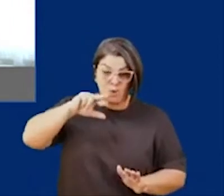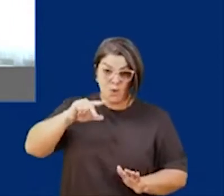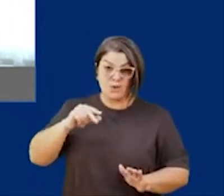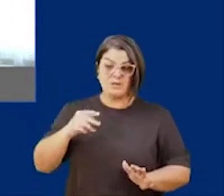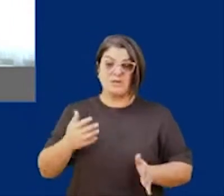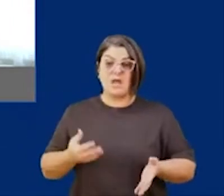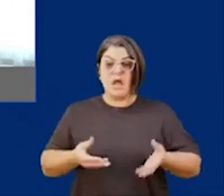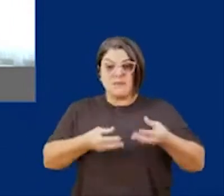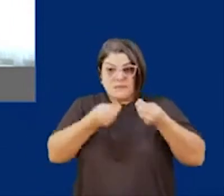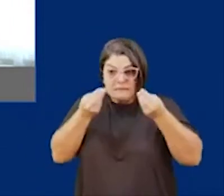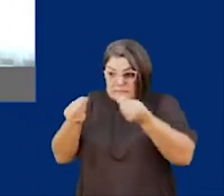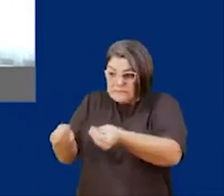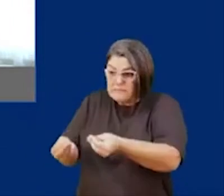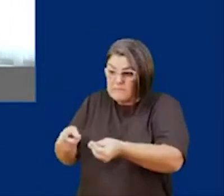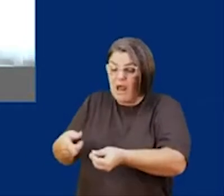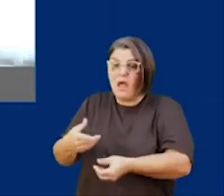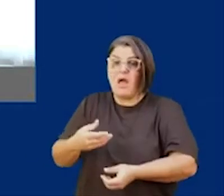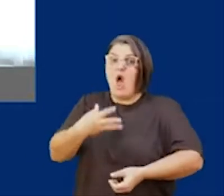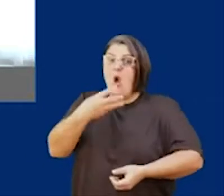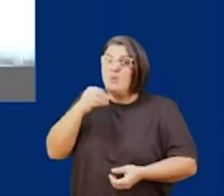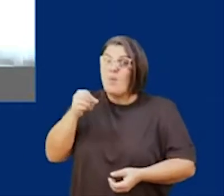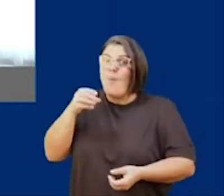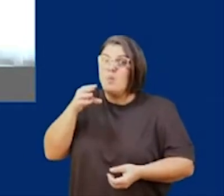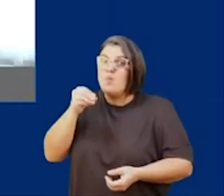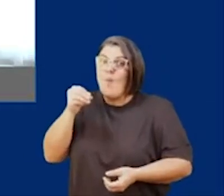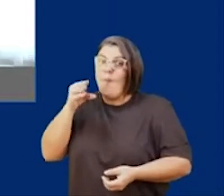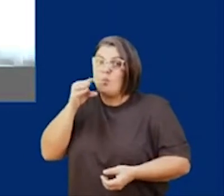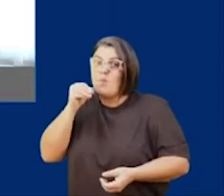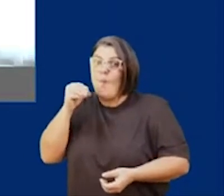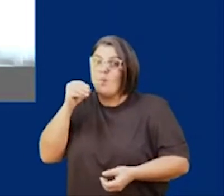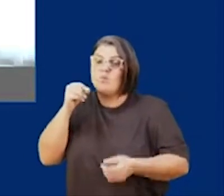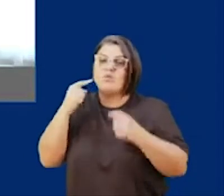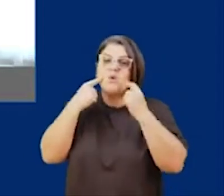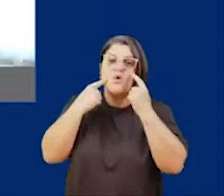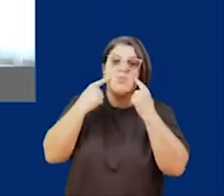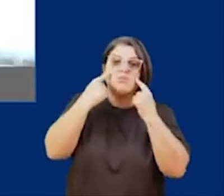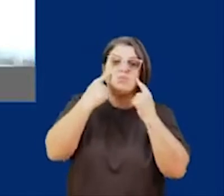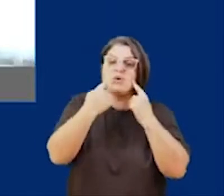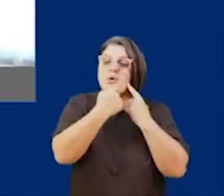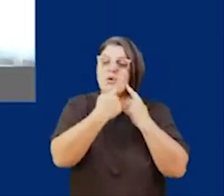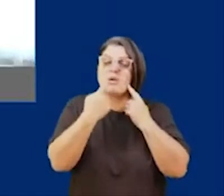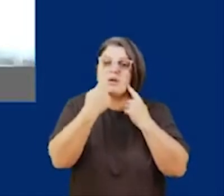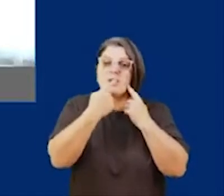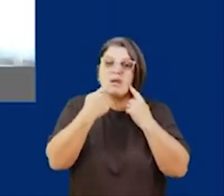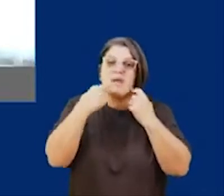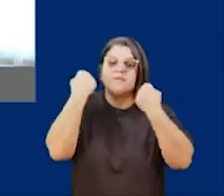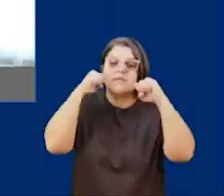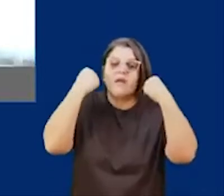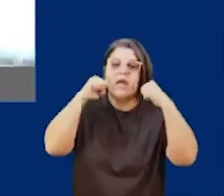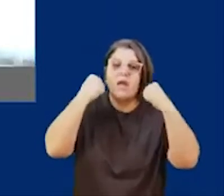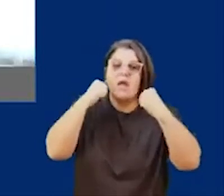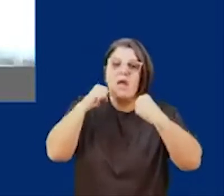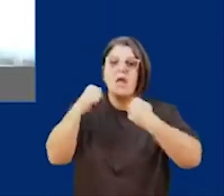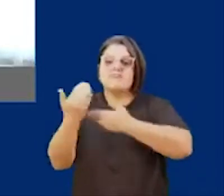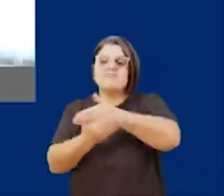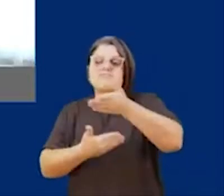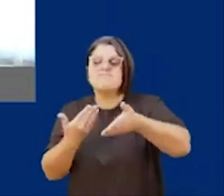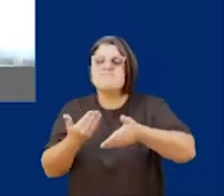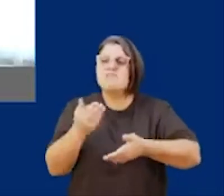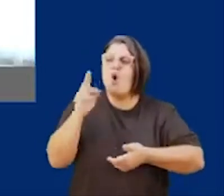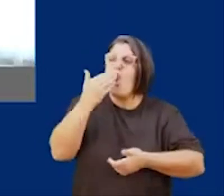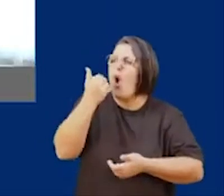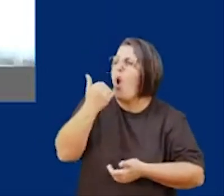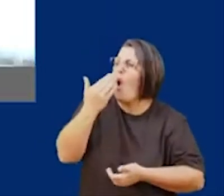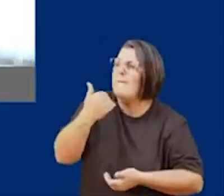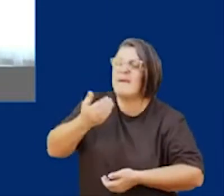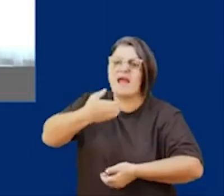chupar, exercitar a musculatura da bochecha, da boca, né? E ela interagir com essa fruta, né? É